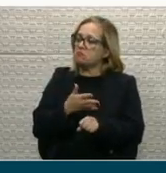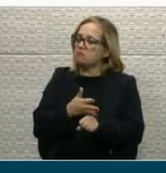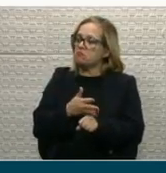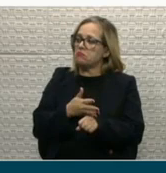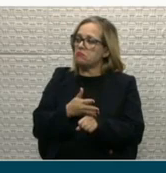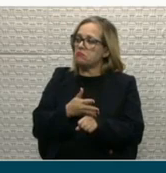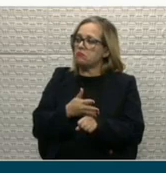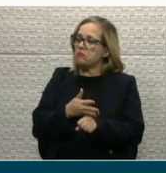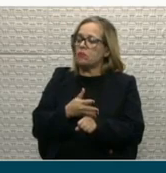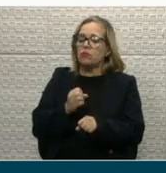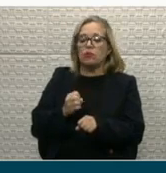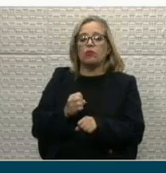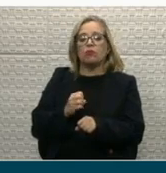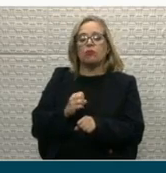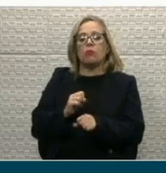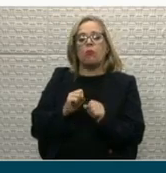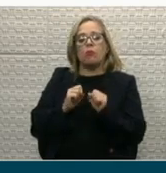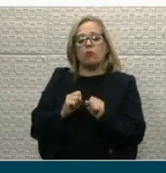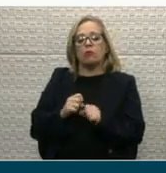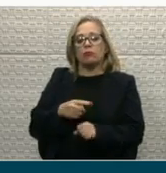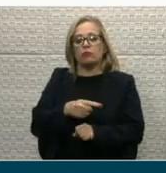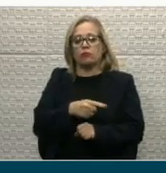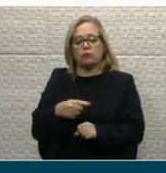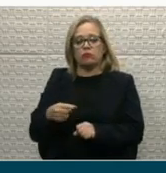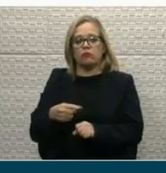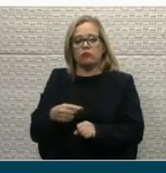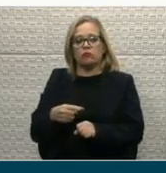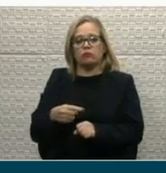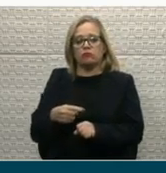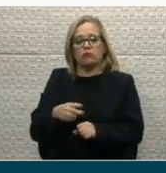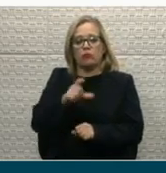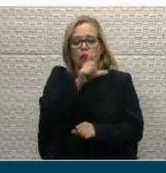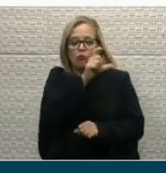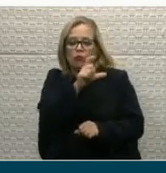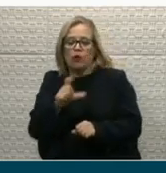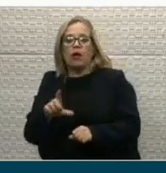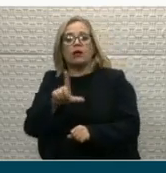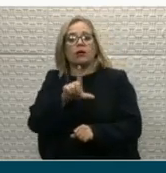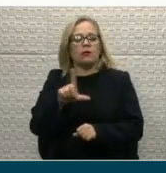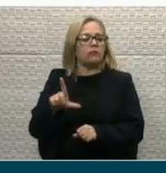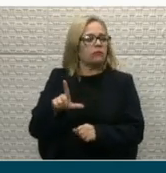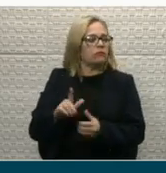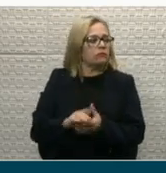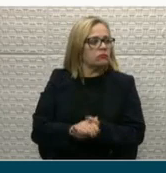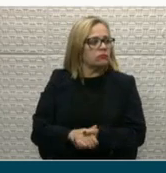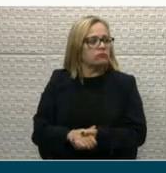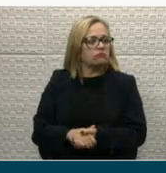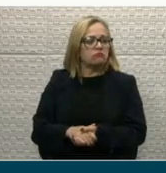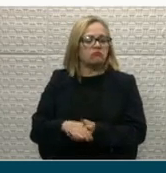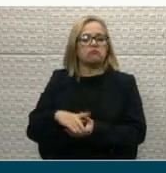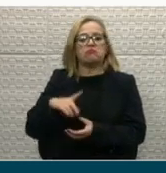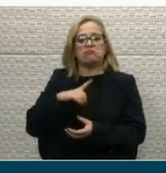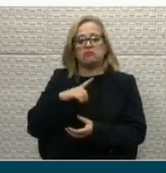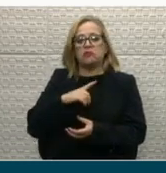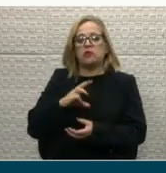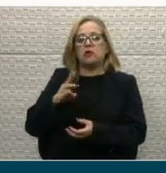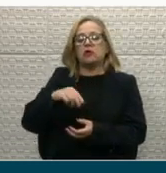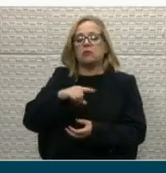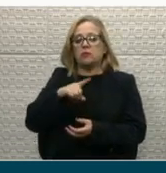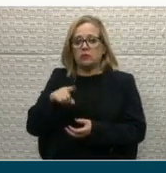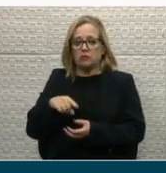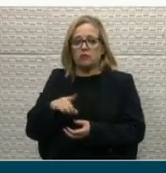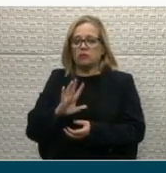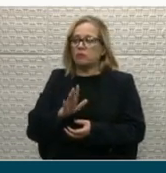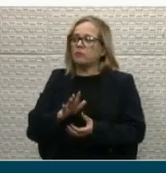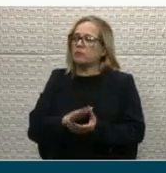eu só vou subtrair dos elementos da diagonal principal lambda. Então, aqui eu já tenho a matriz A menos lambda